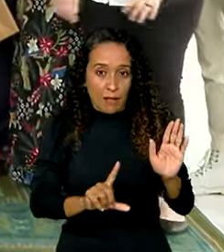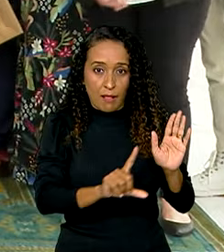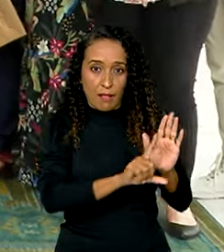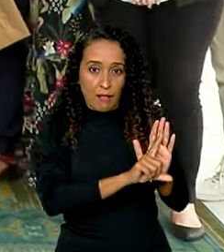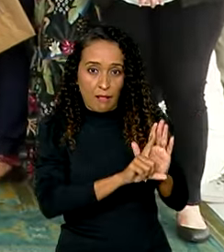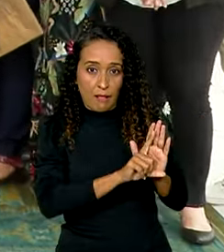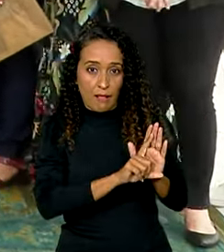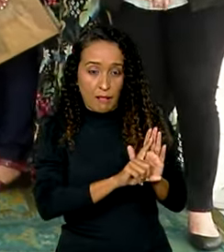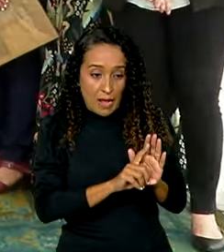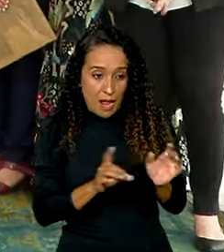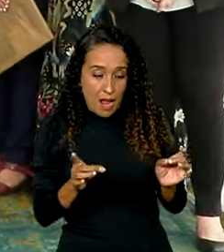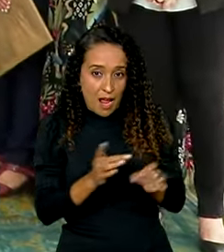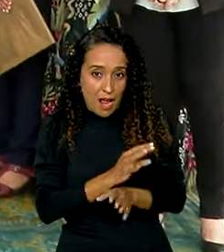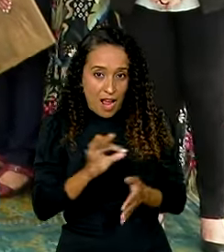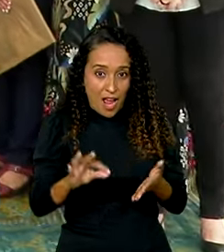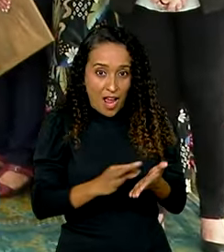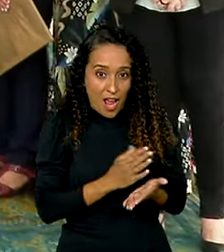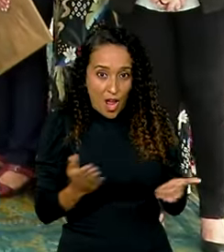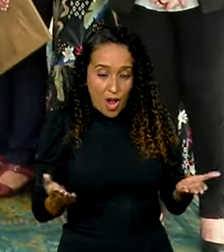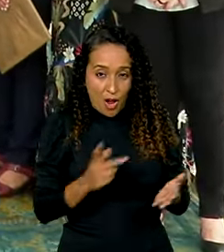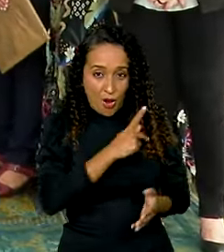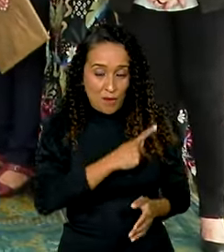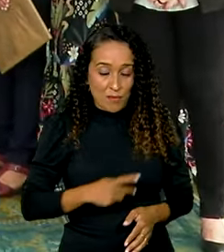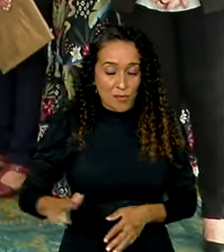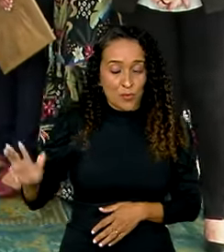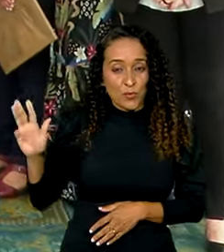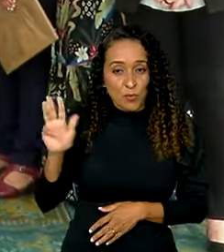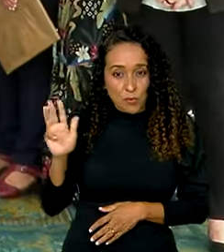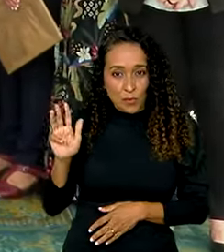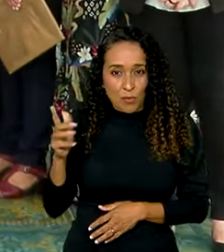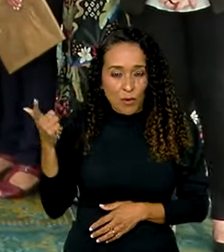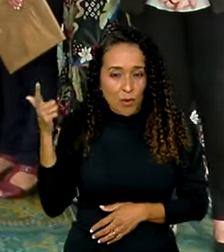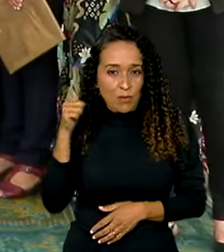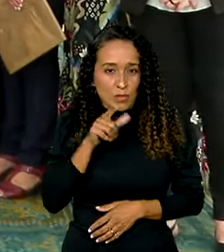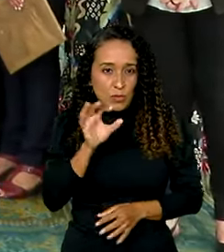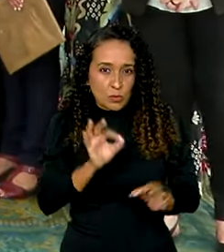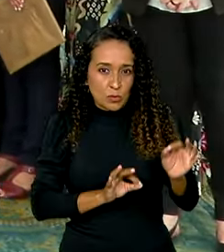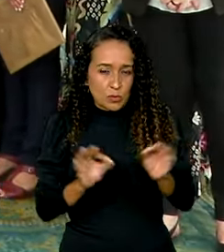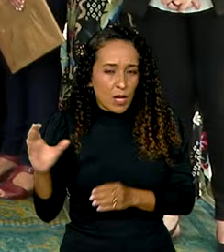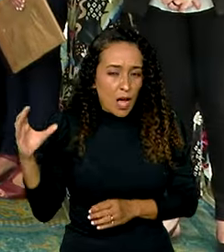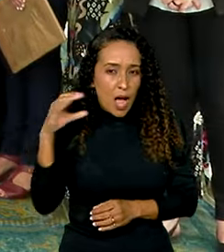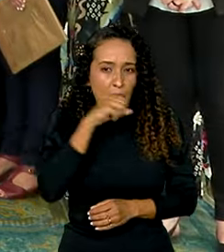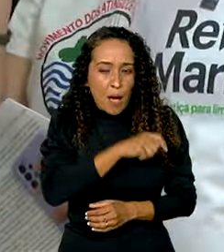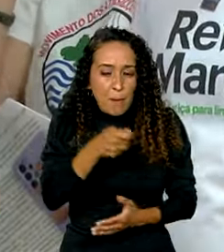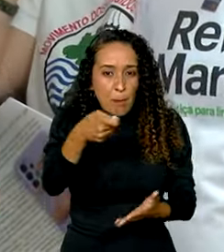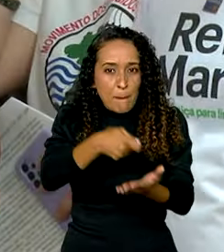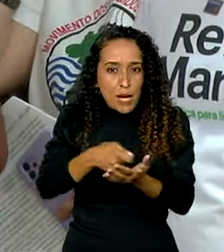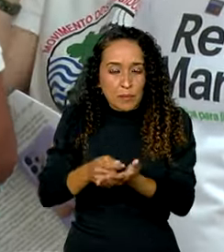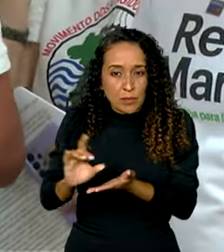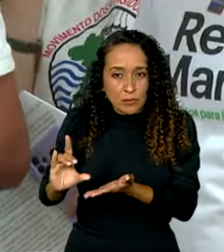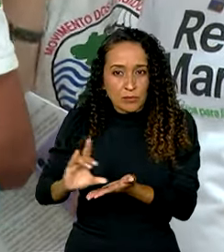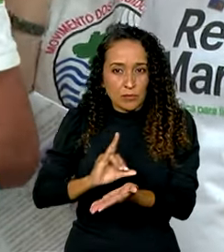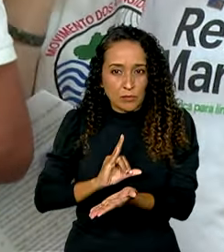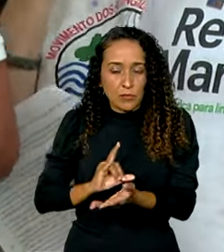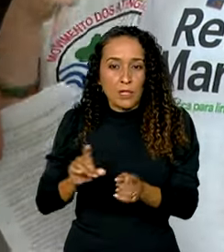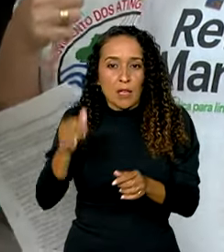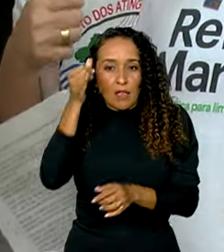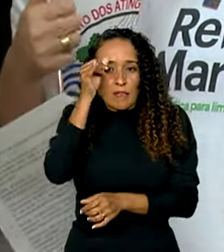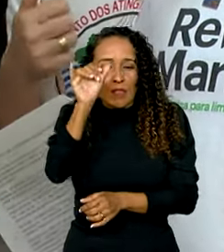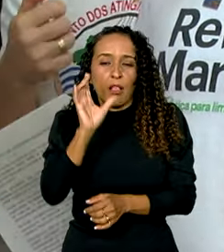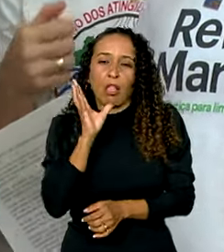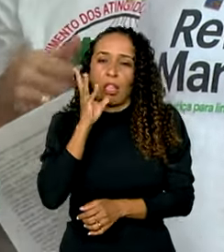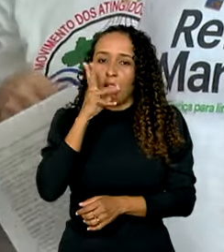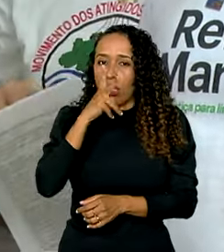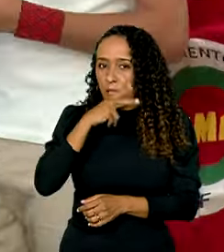que acaba de ser sancionada pelo presidente Lula consiga agilizar o pagamento das indenizações, evitando a